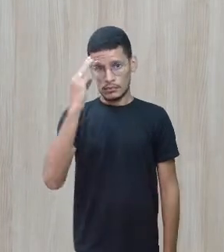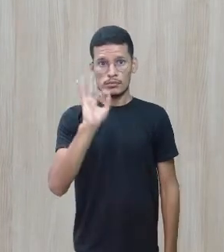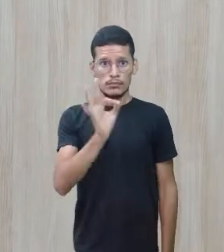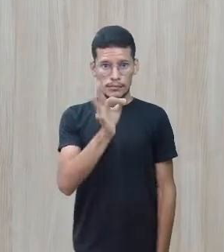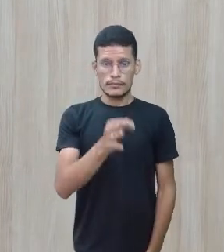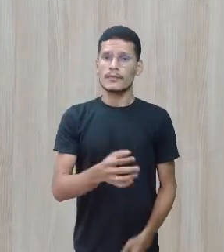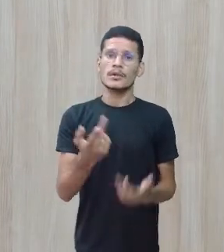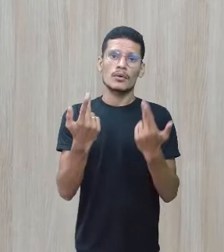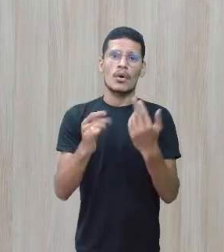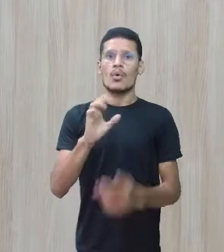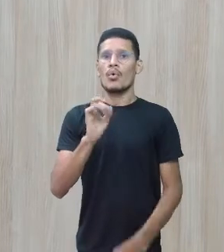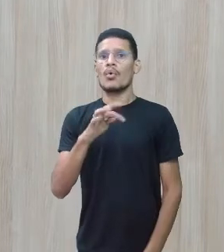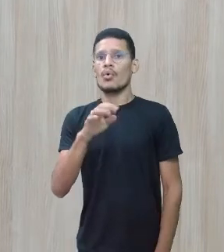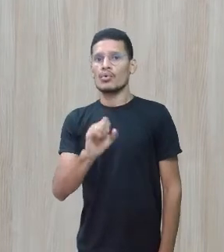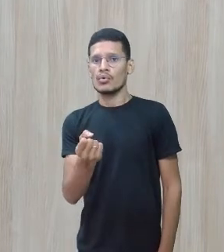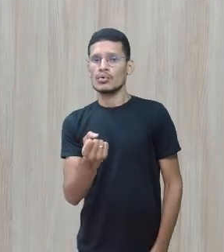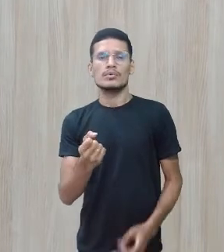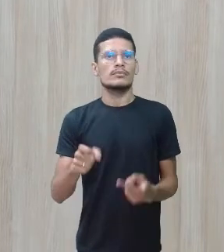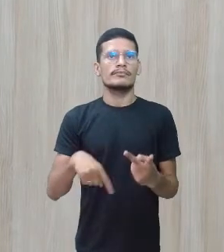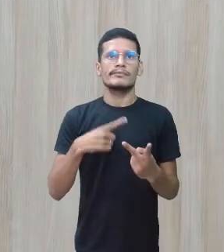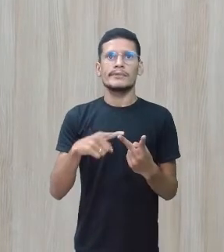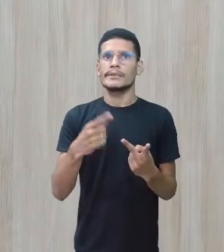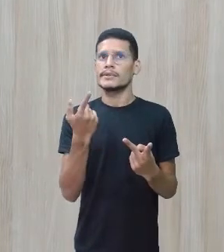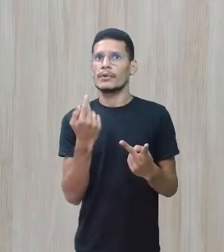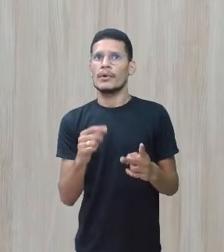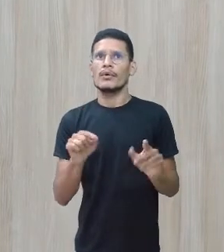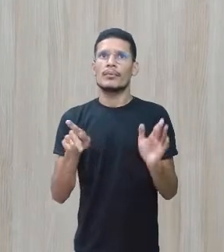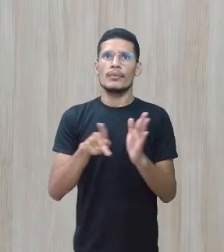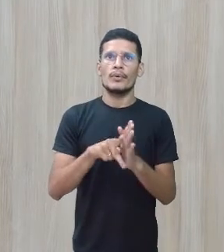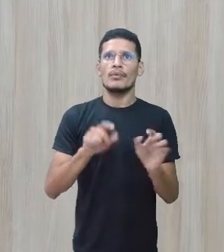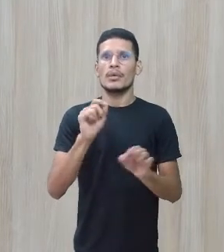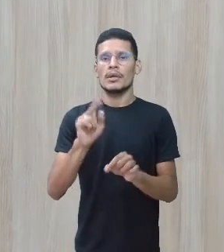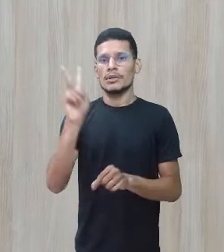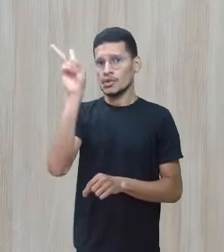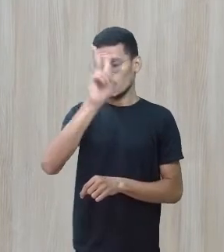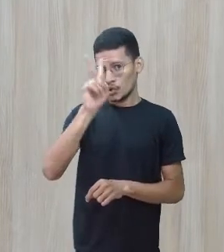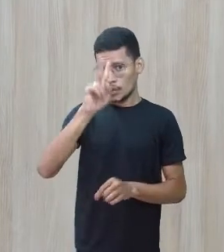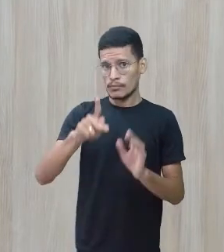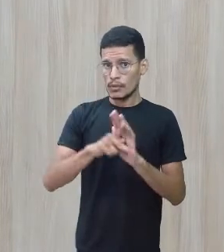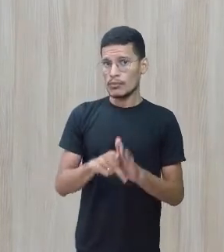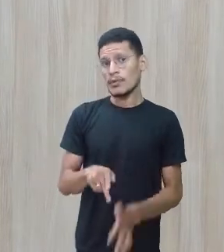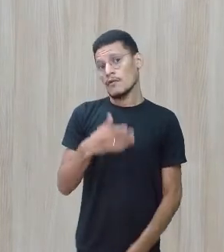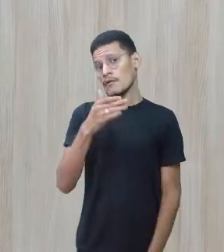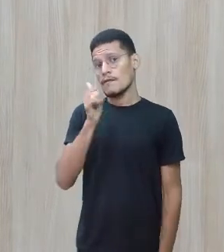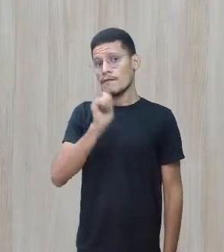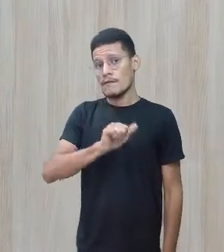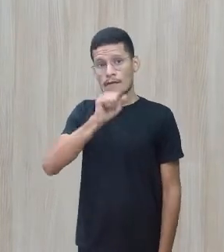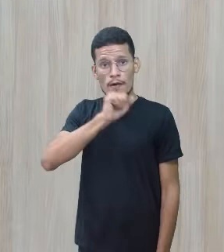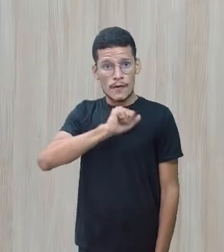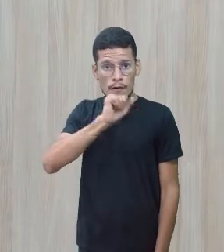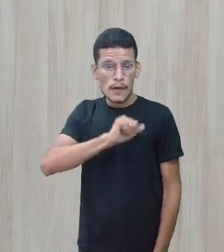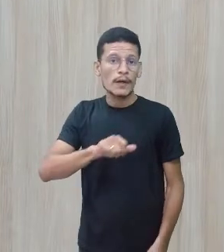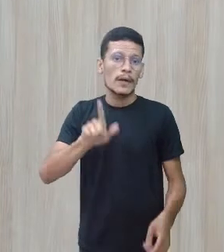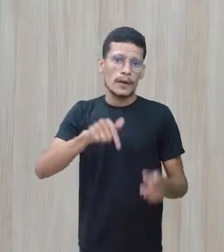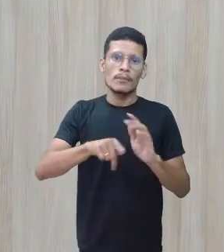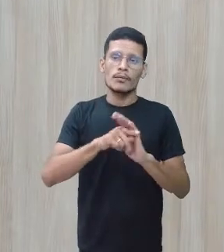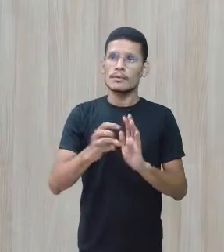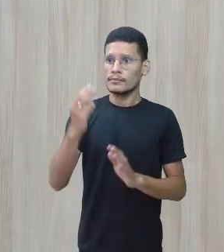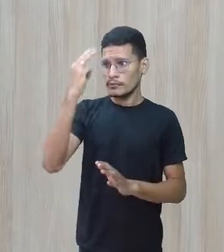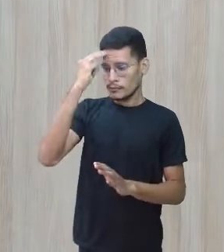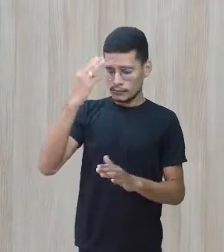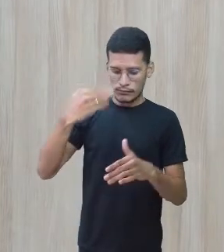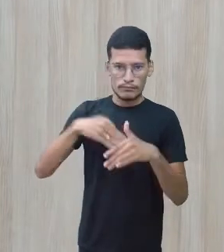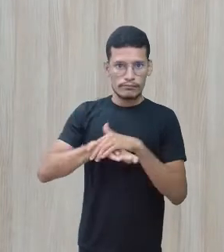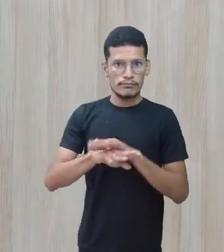como os contos populares, assim como as histórias das suas avós, são maneiras de preservação da memória,